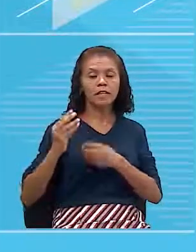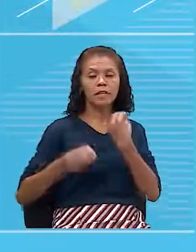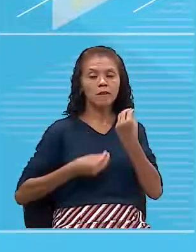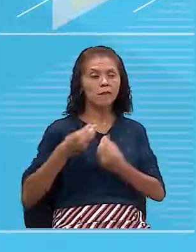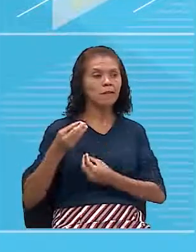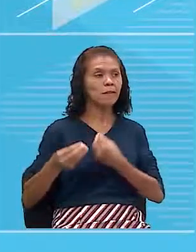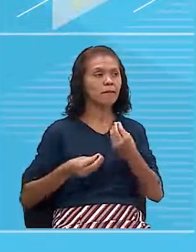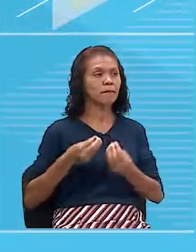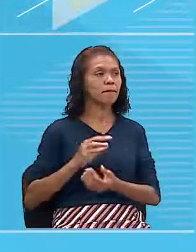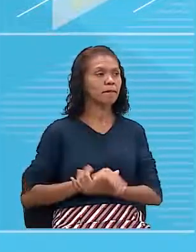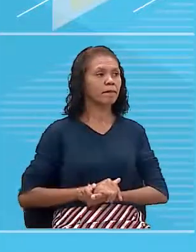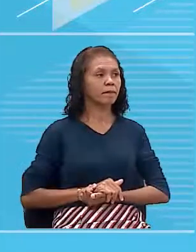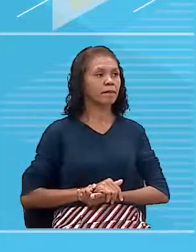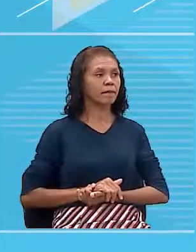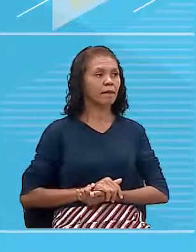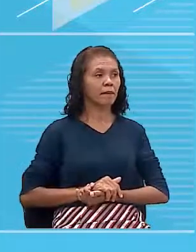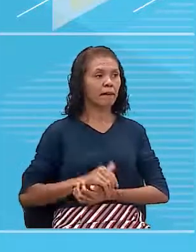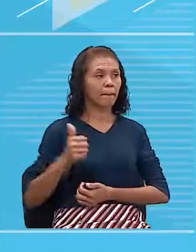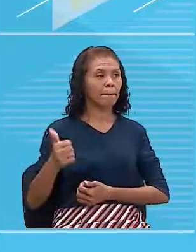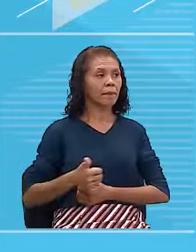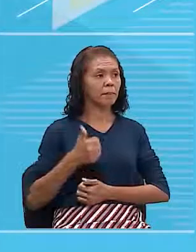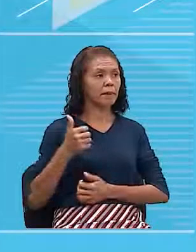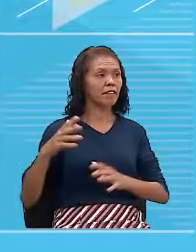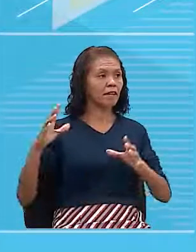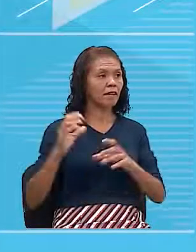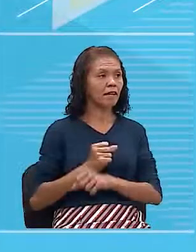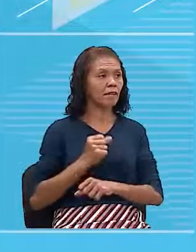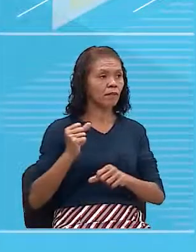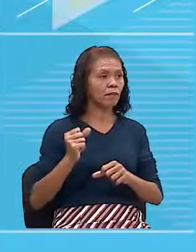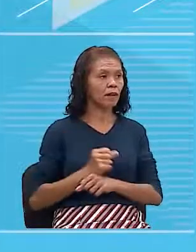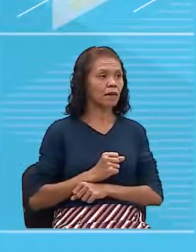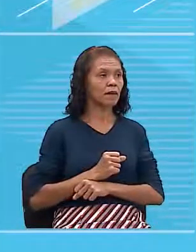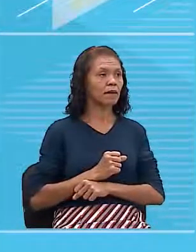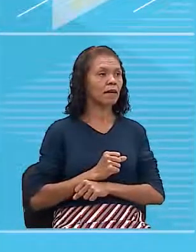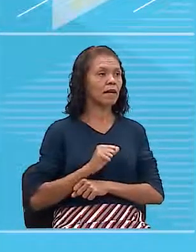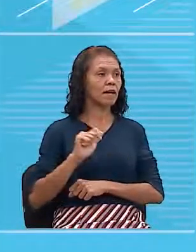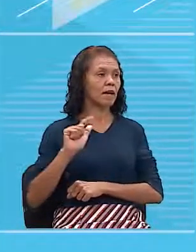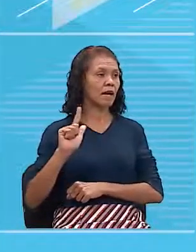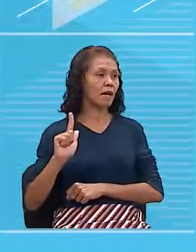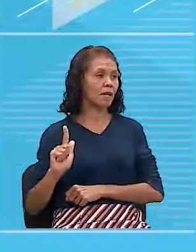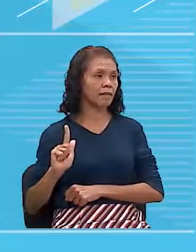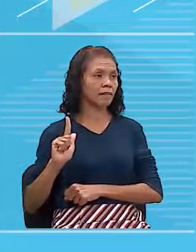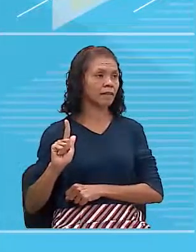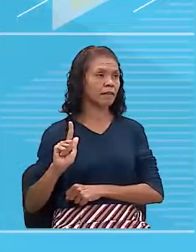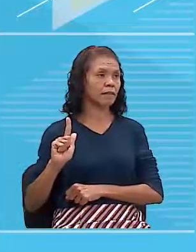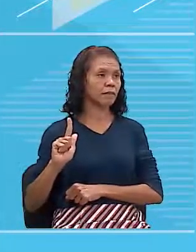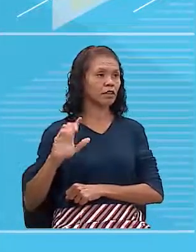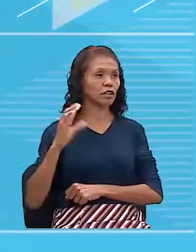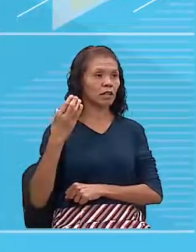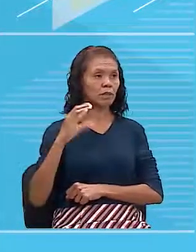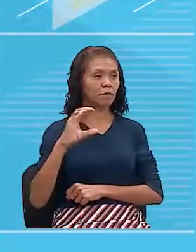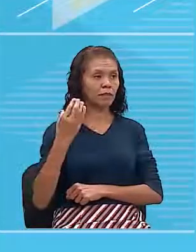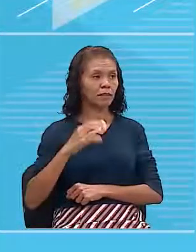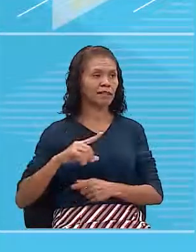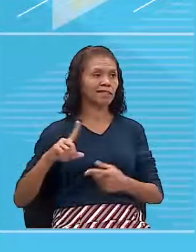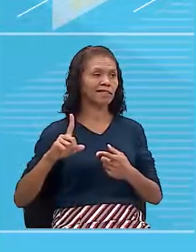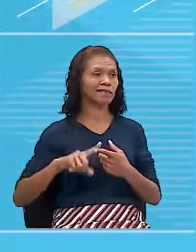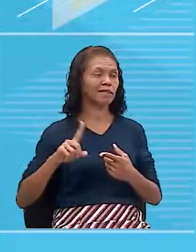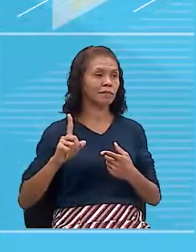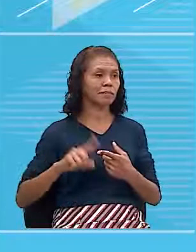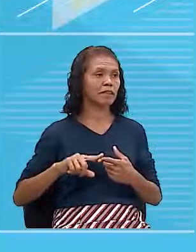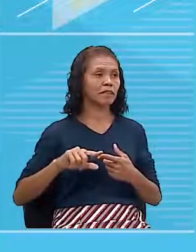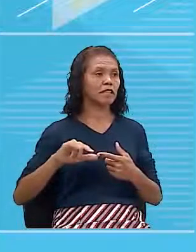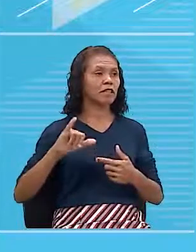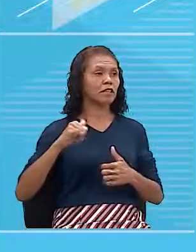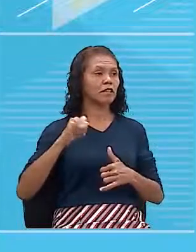calcular Quantos gramas de carboidratos e lipídios tem nessa barra de chocolate de 50